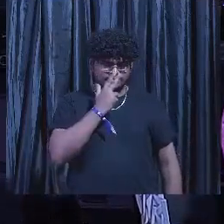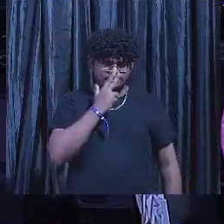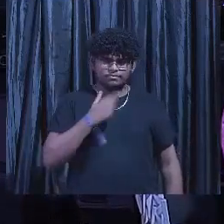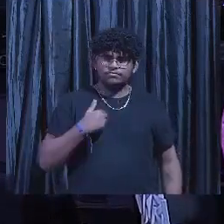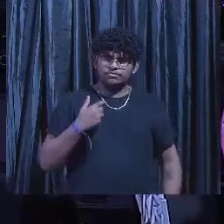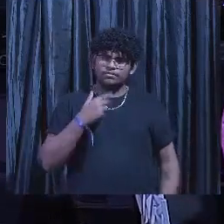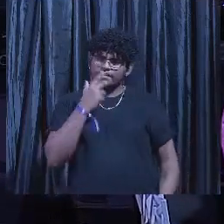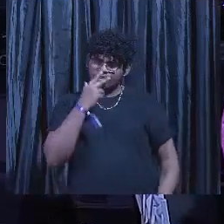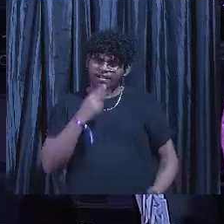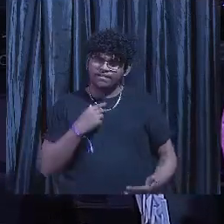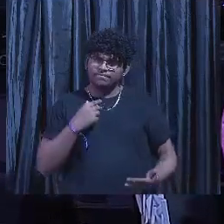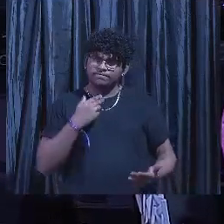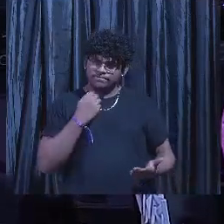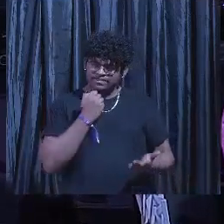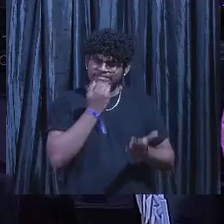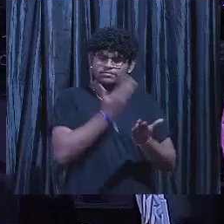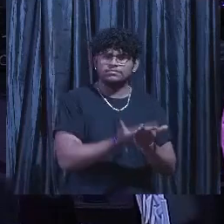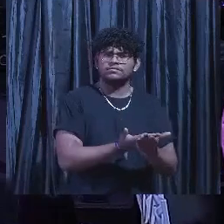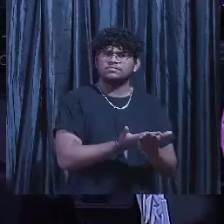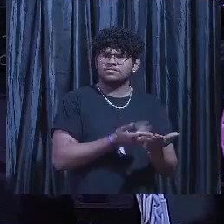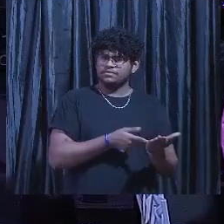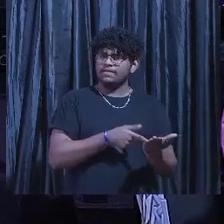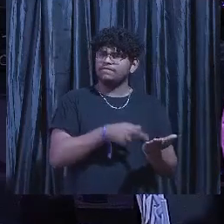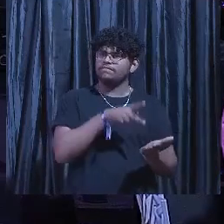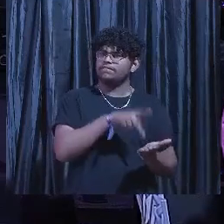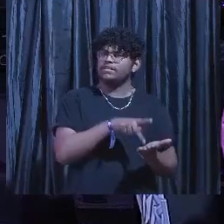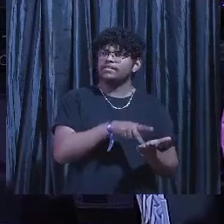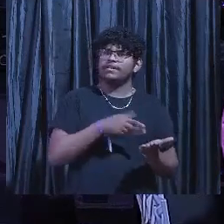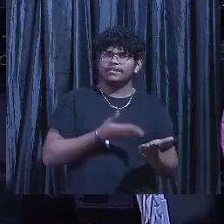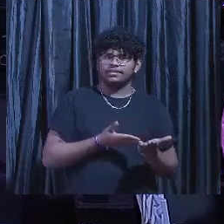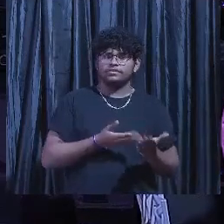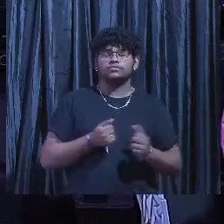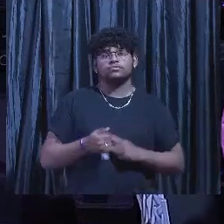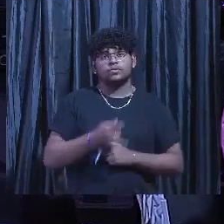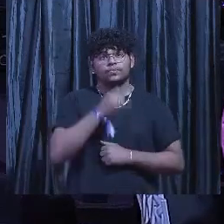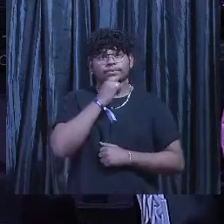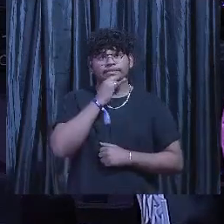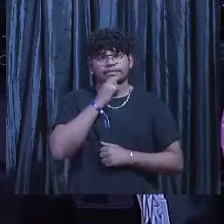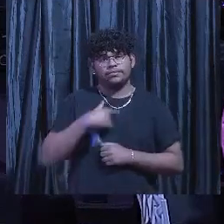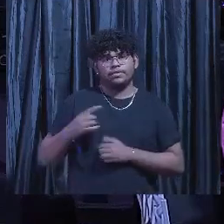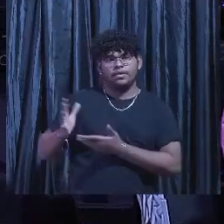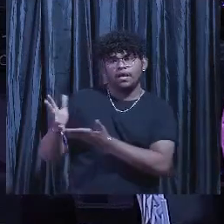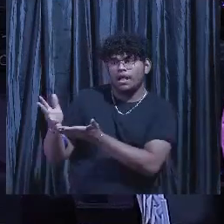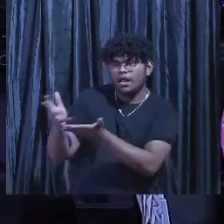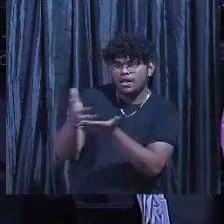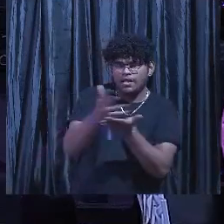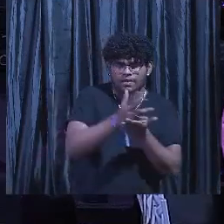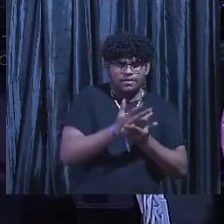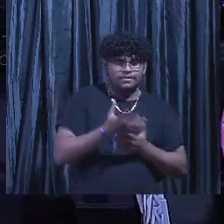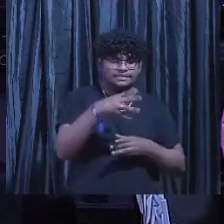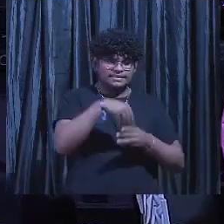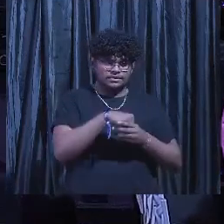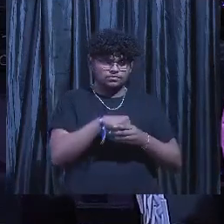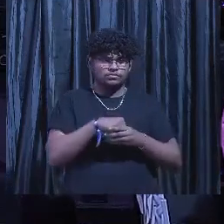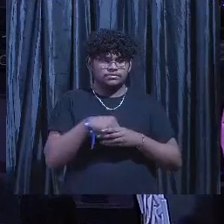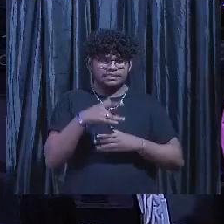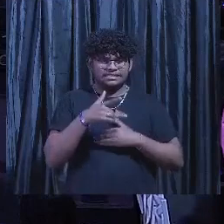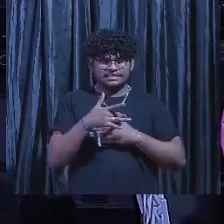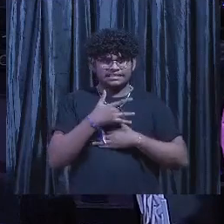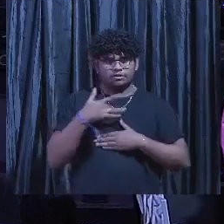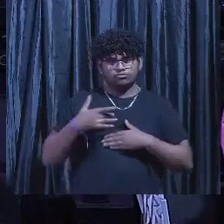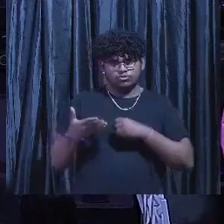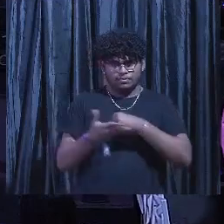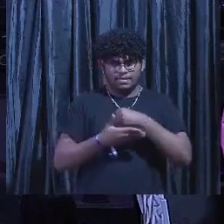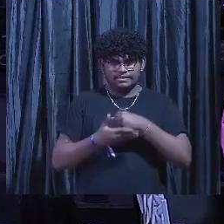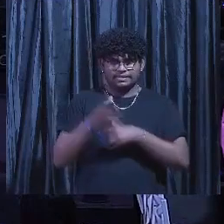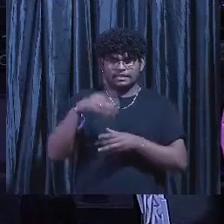de situações específicas. Então, quando a gente faz, por exemplo, um levantamento de dados de saneamento dentro da Maré, se eu faço em outra favela,